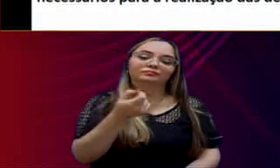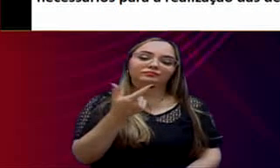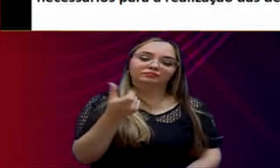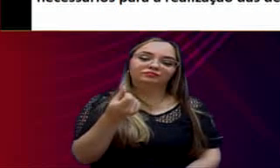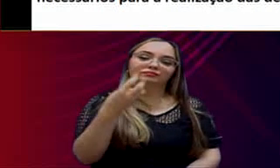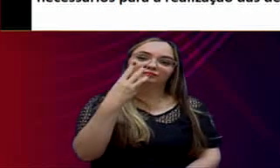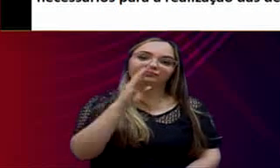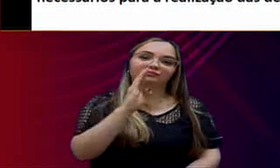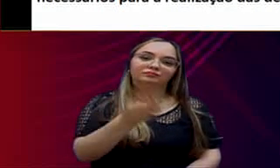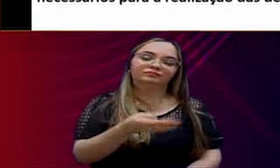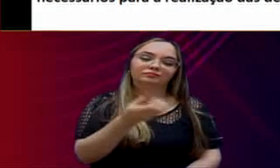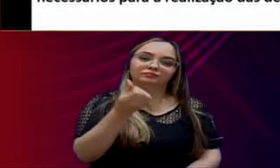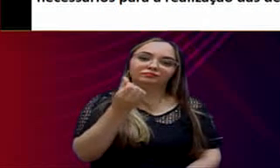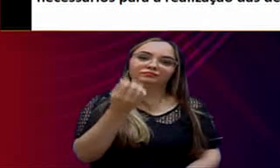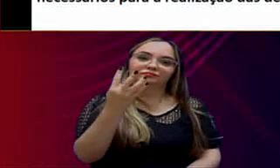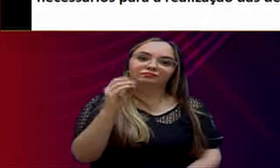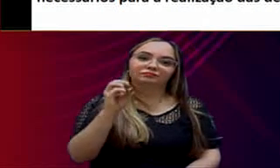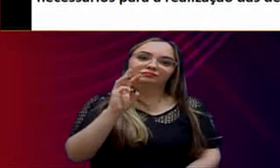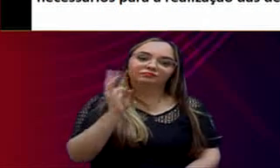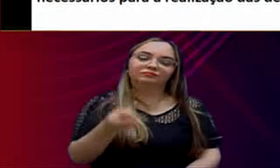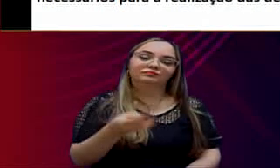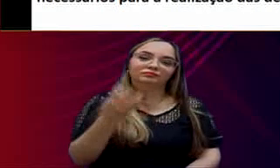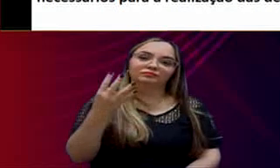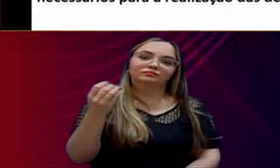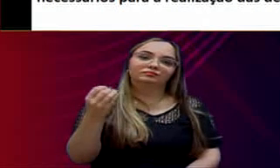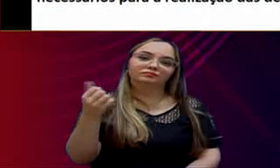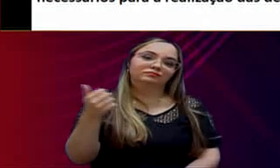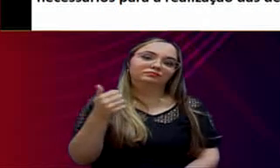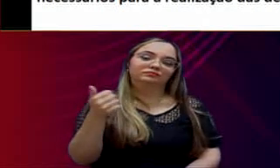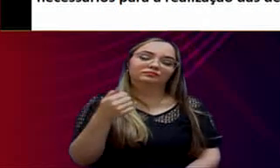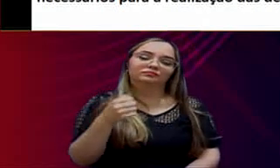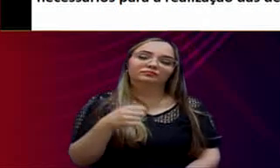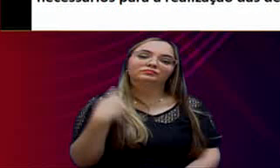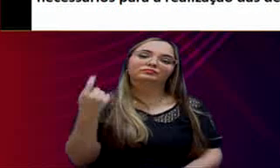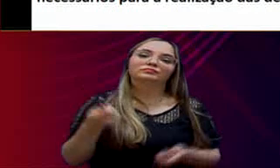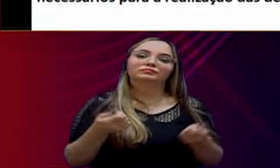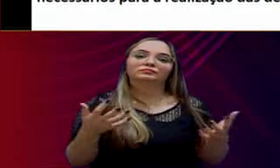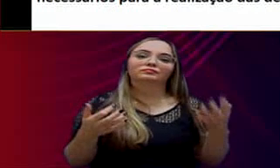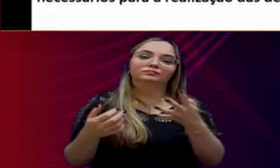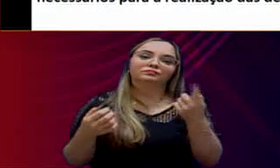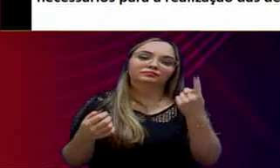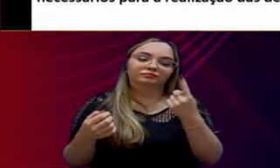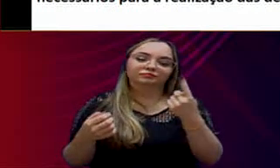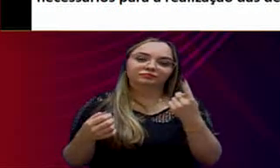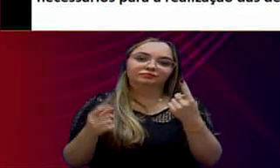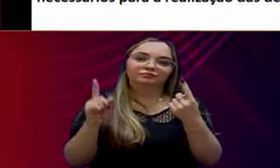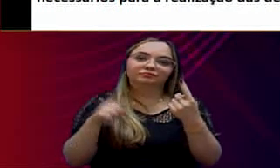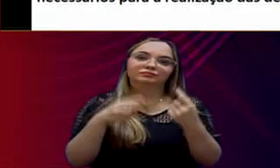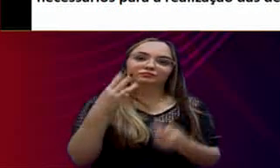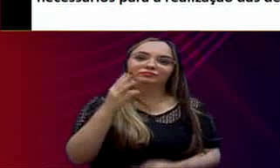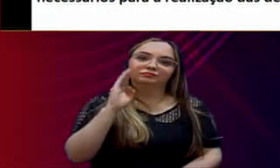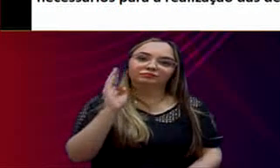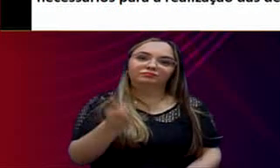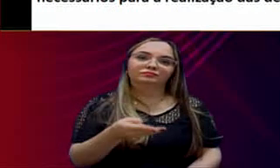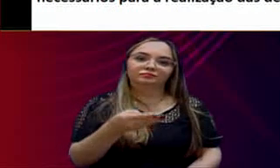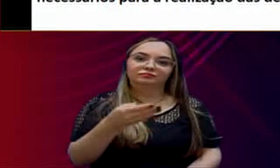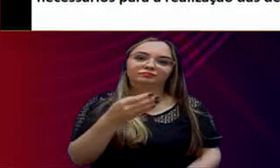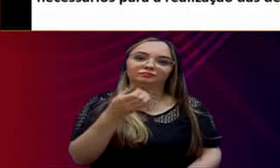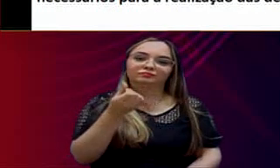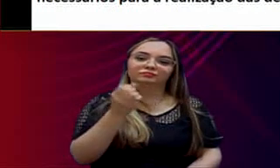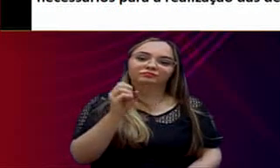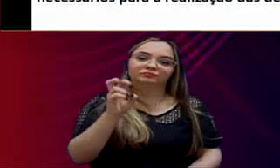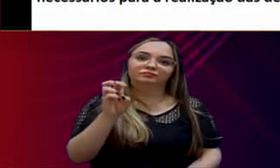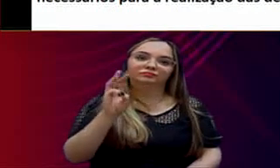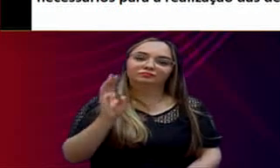26 3 bilhões 640 milhões 411 a despesa primária de 3 bilhões 605